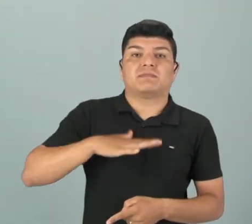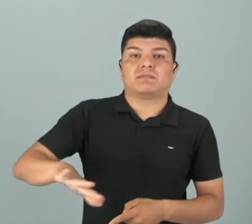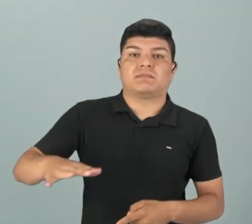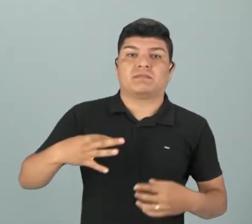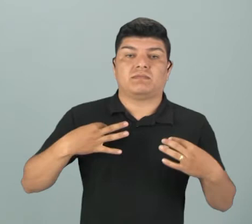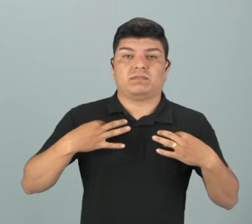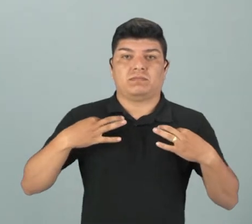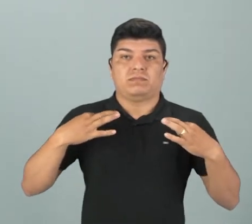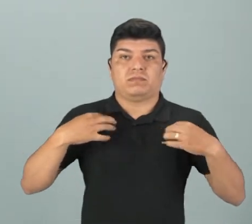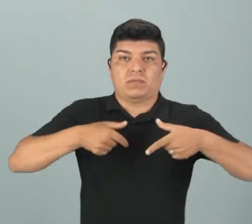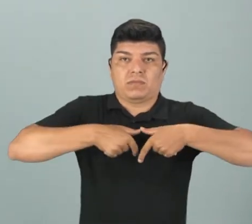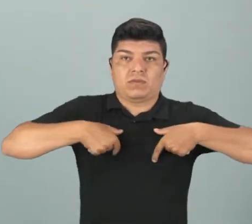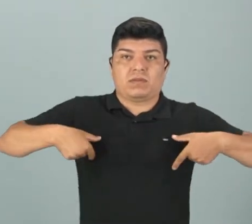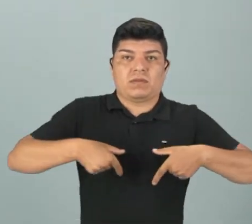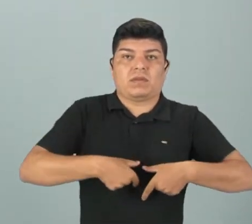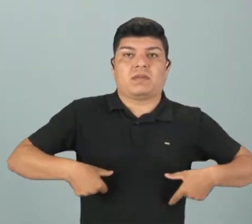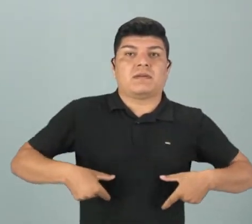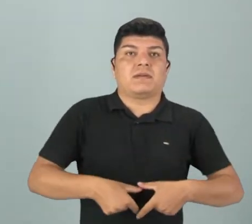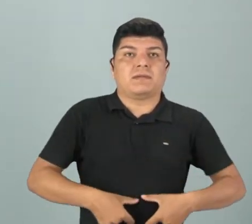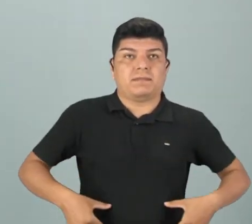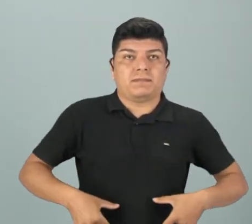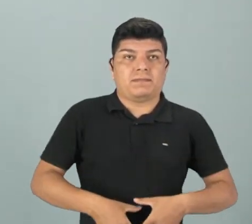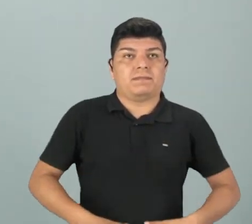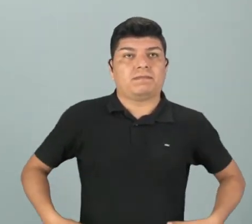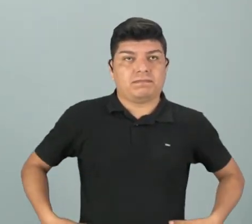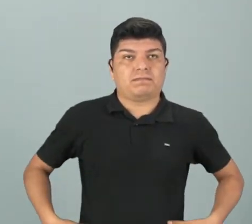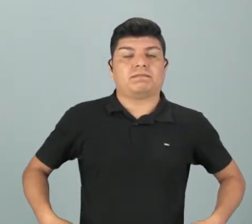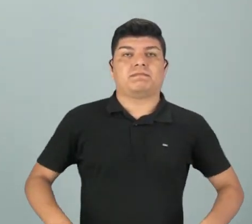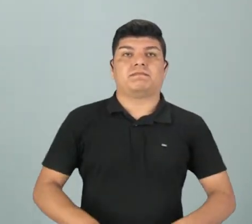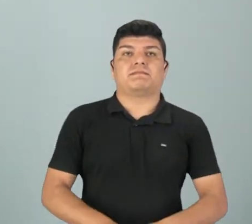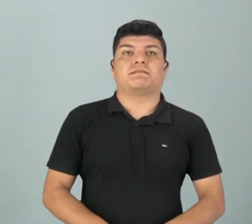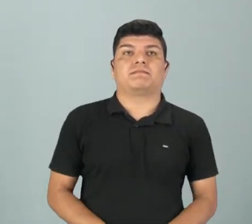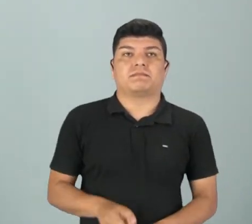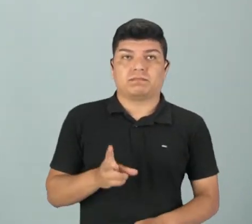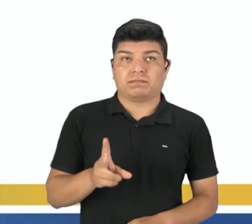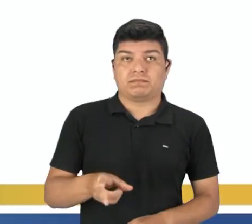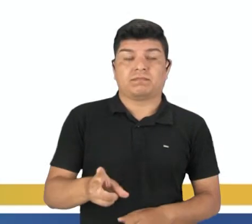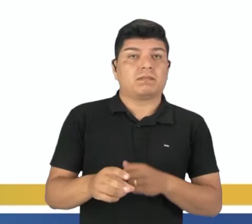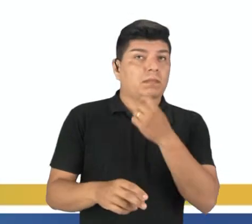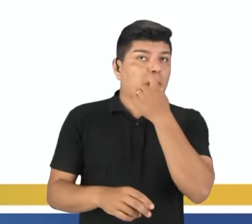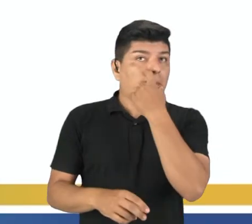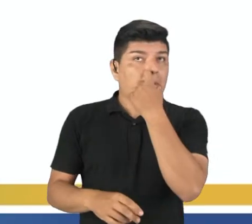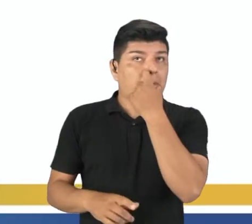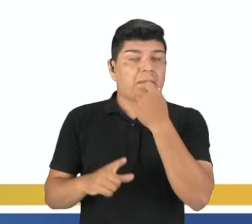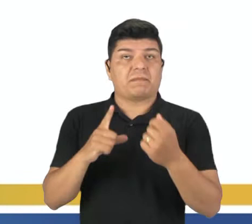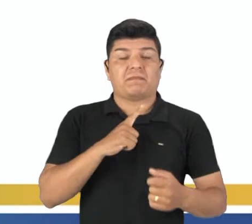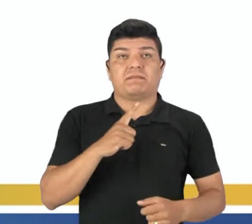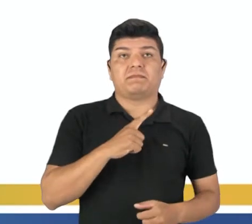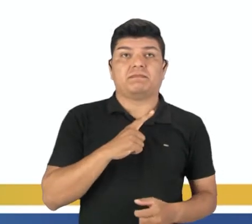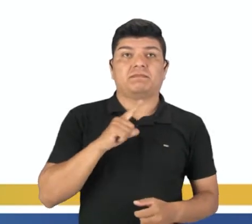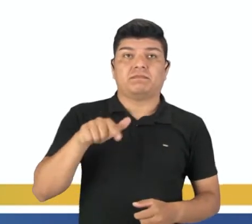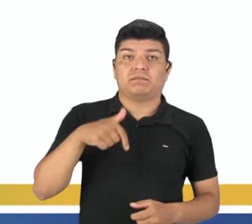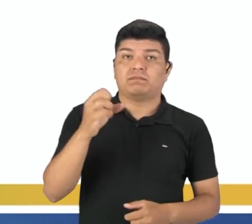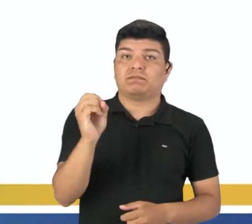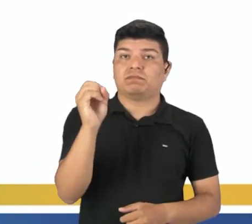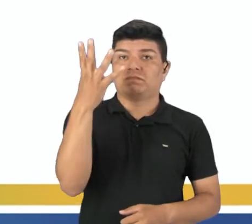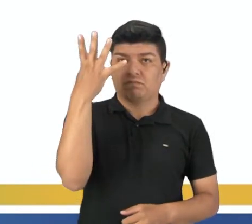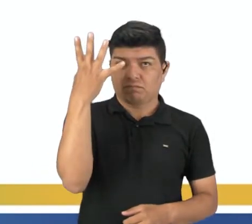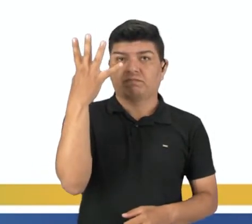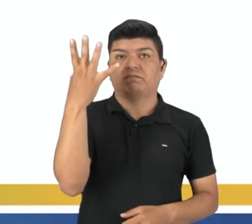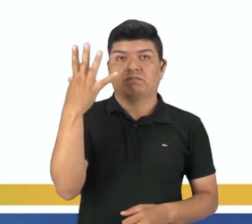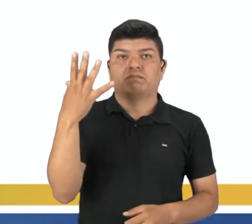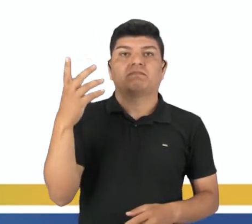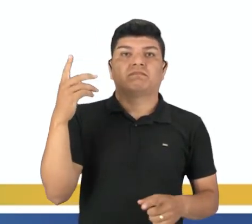holocausto judeu, alemão, contra os judeus. Continuando. Aí vai ter outro acontecimento